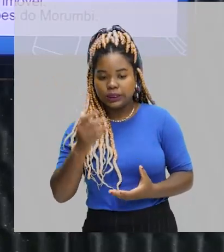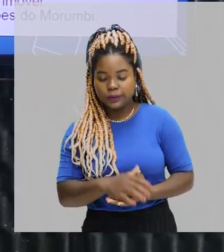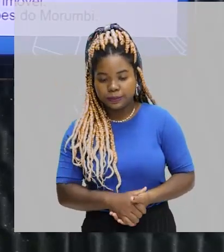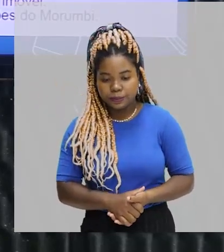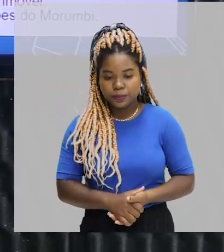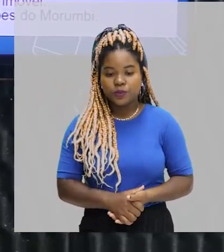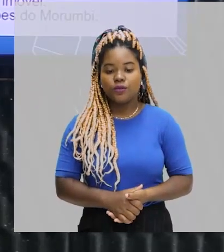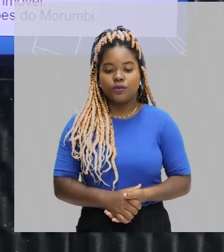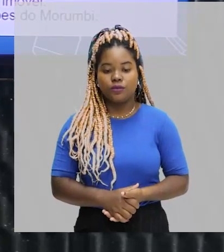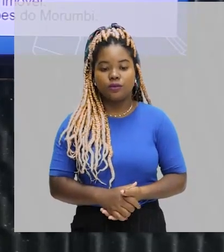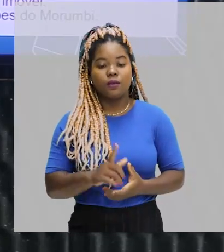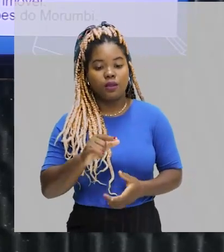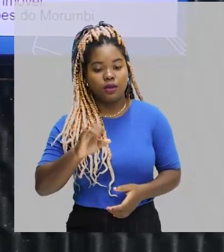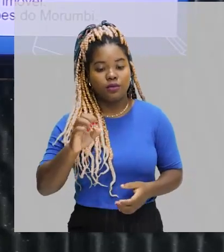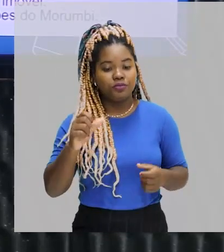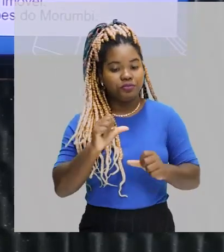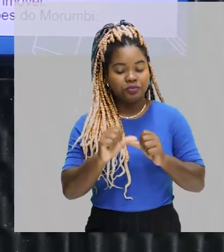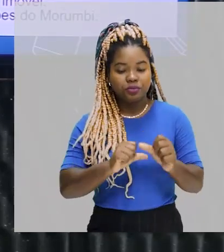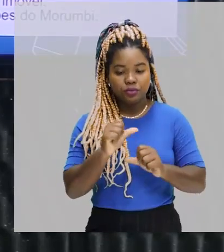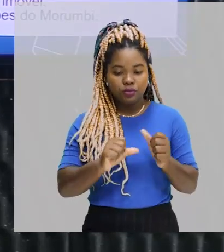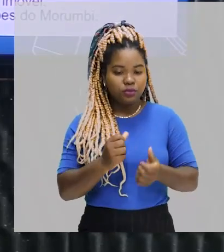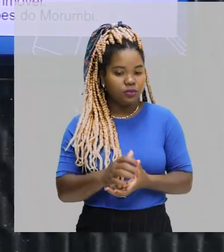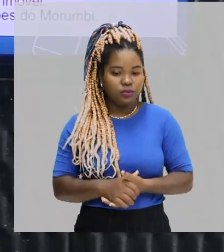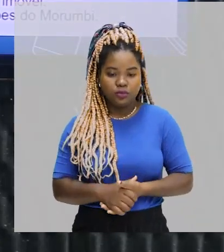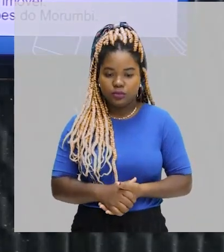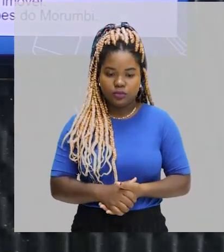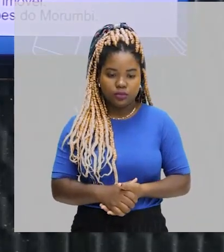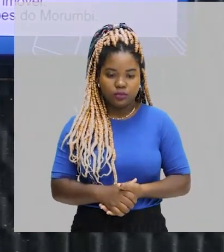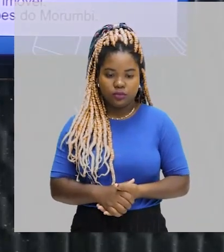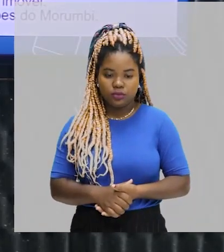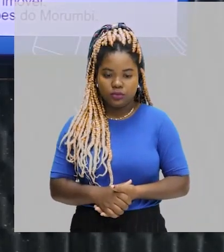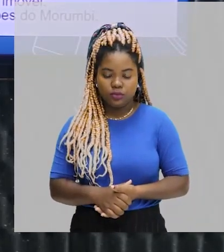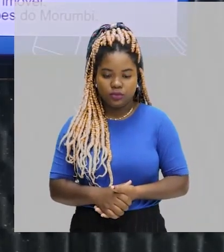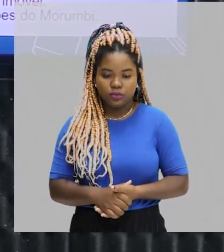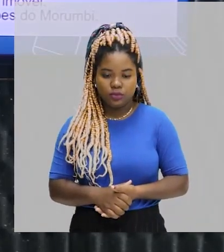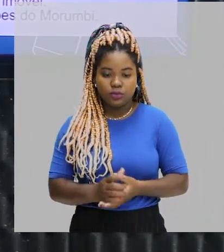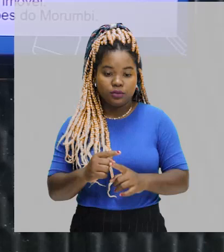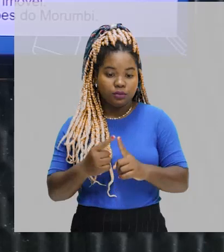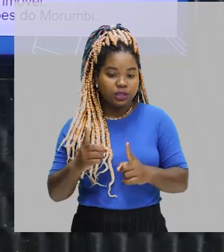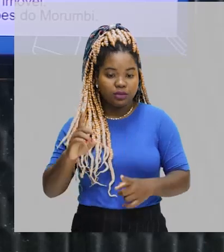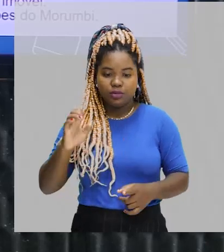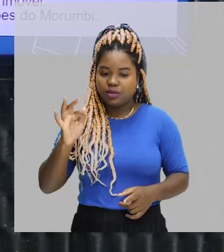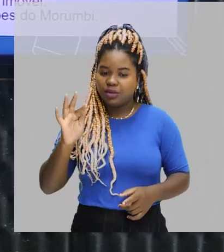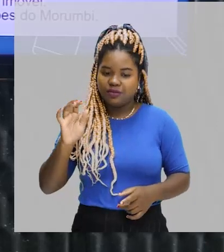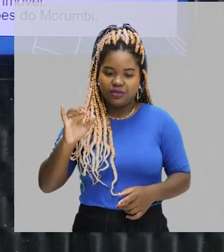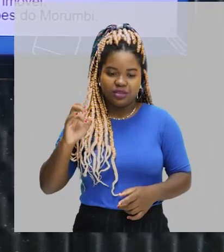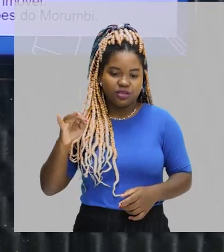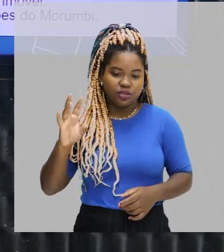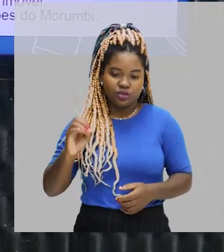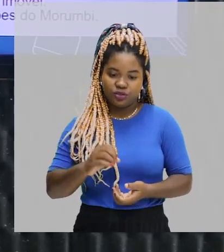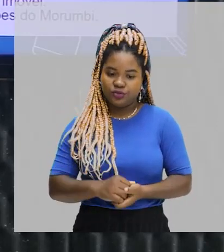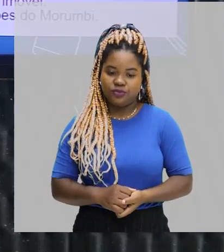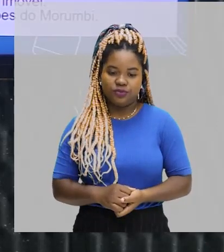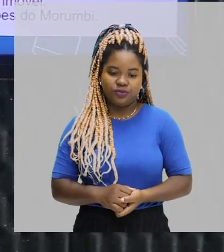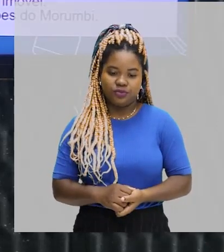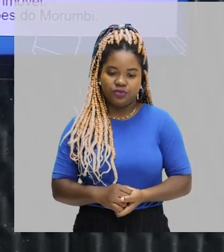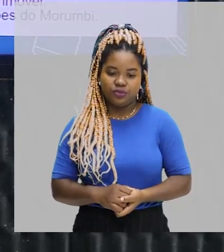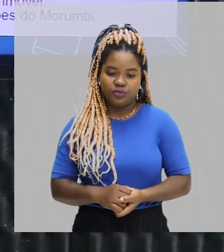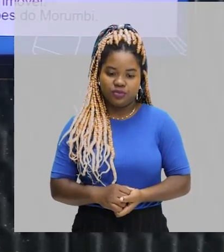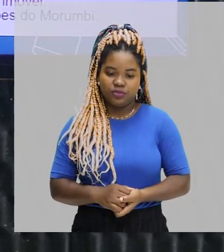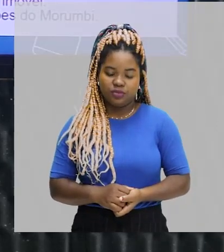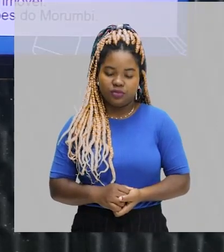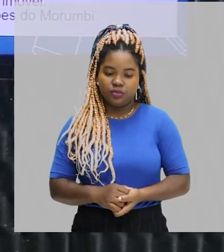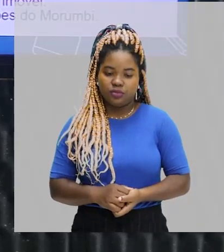por isso. Mas ele não é um verbo defectivo, é um verbo impessoal. O verbo impessoal aqui é o verbo... erro aqui está no verbo reaver,